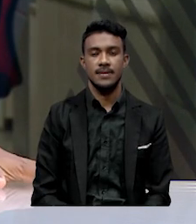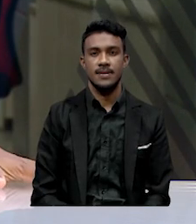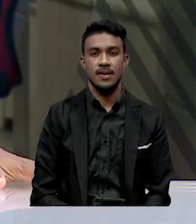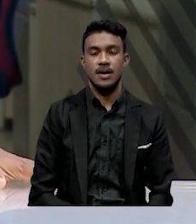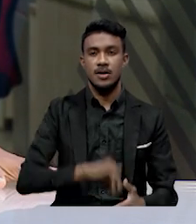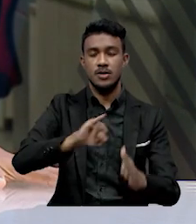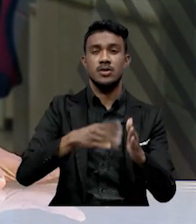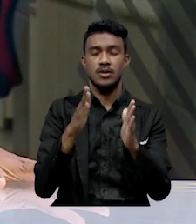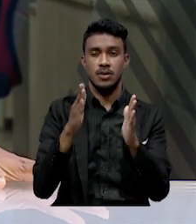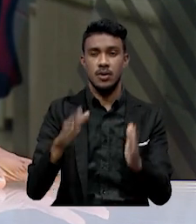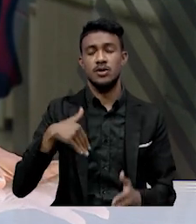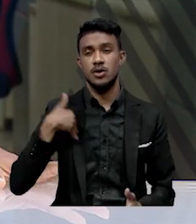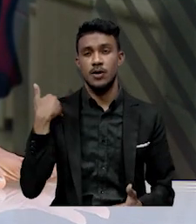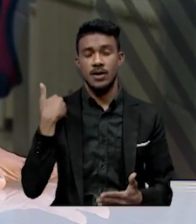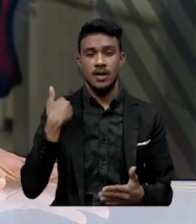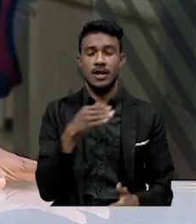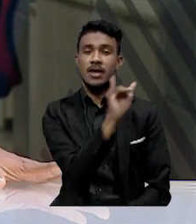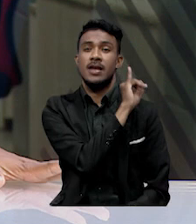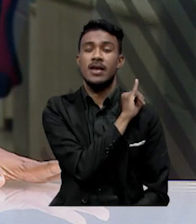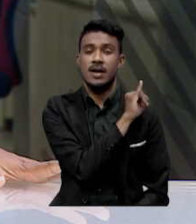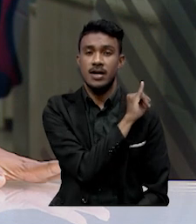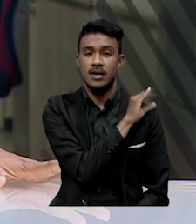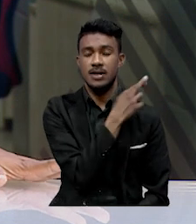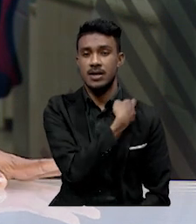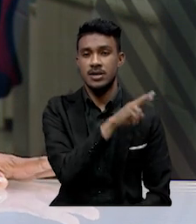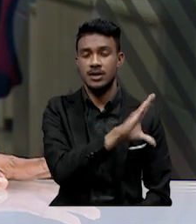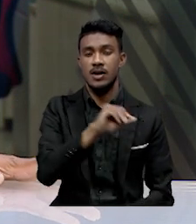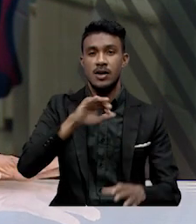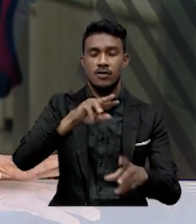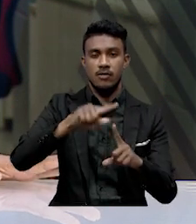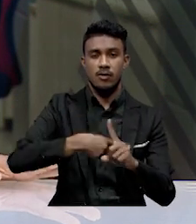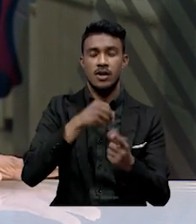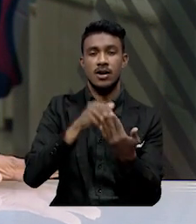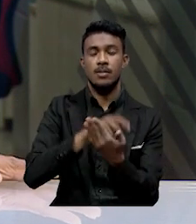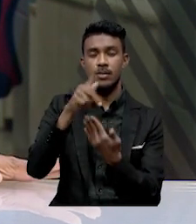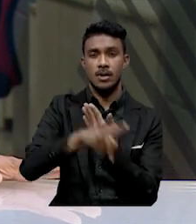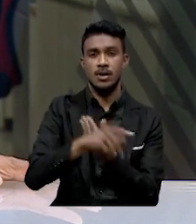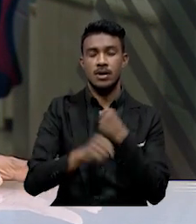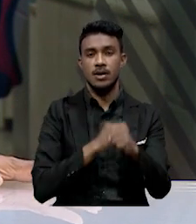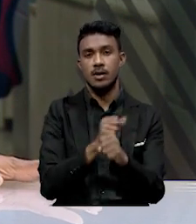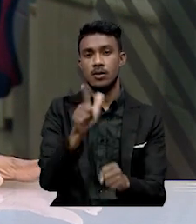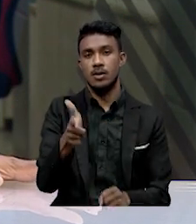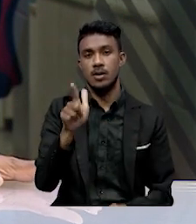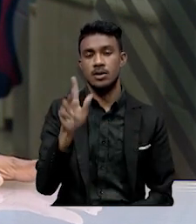Jornada Mundial Juventude e Igreja Particular Timor-Leste se realiza e fulano abril tinare un duaro anu lore sintolo.